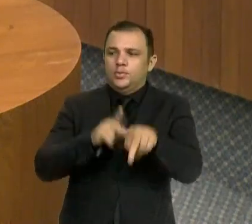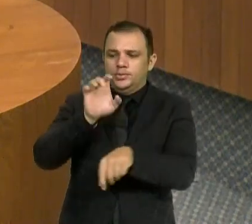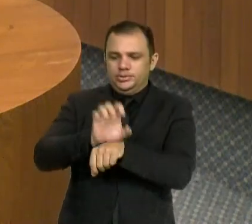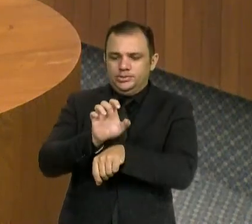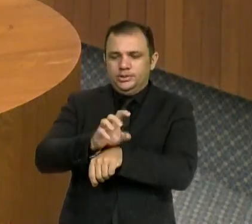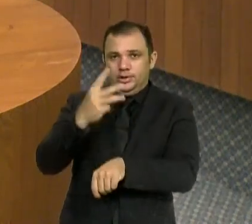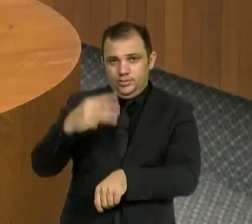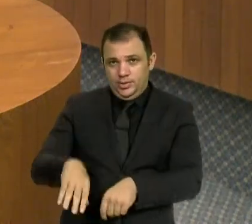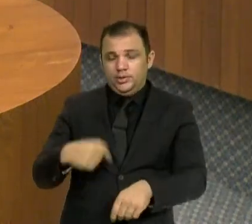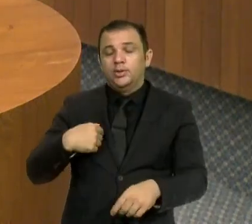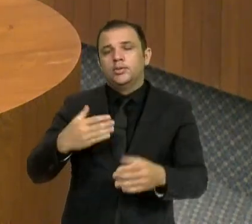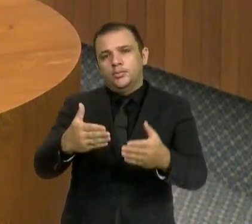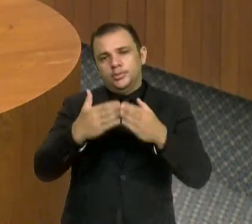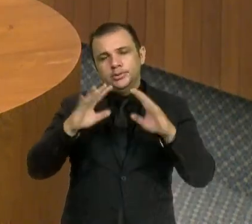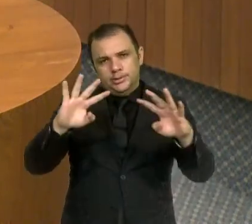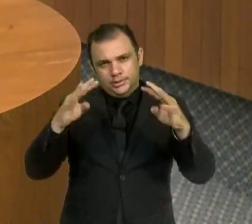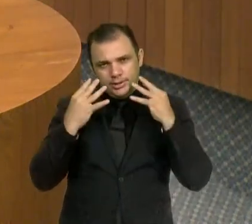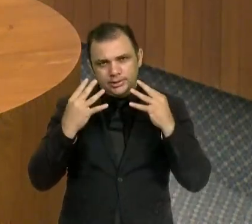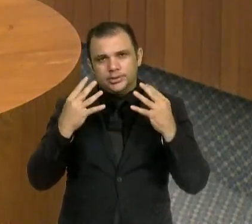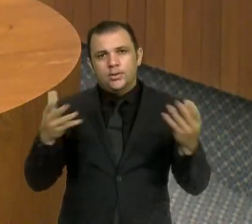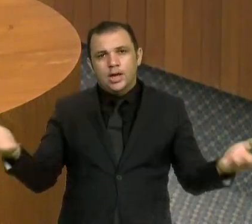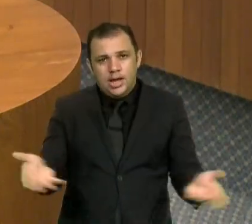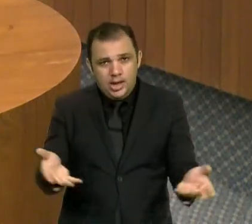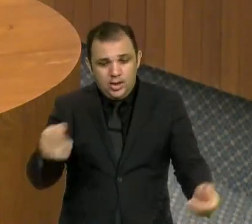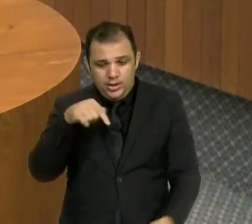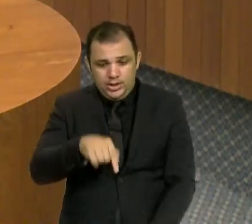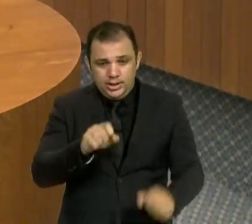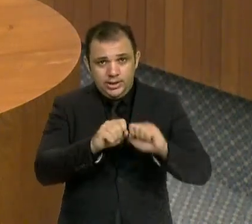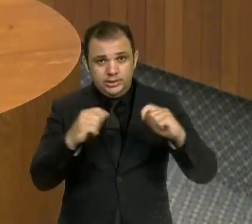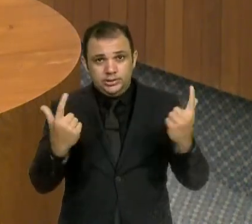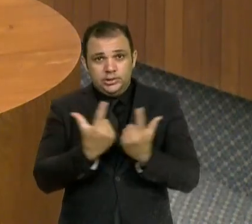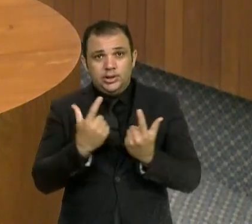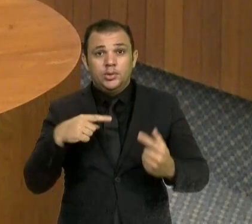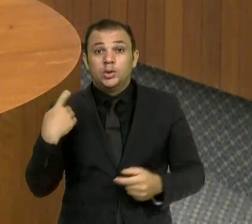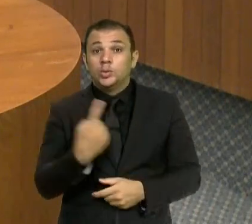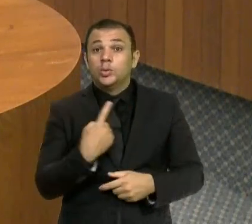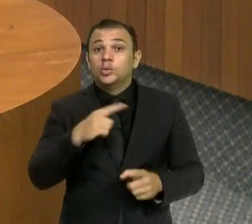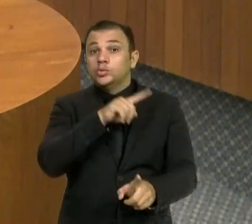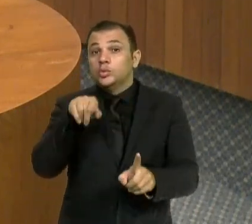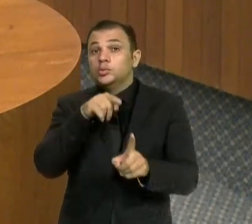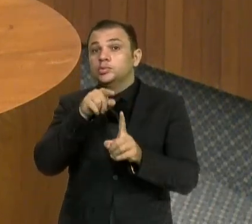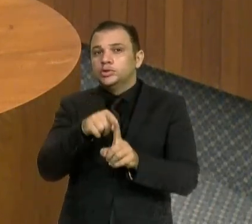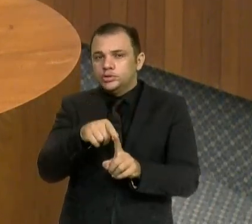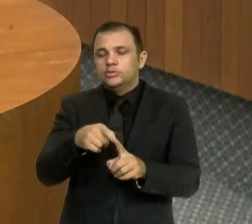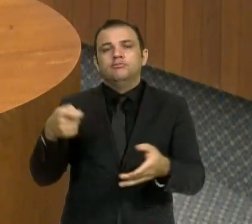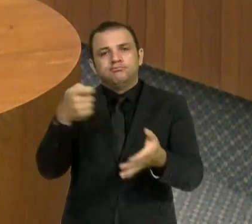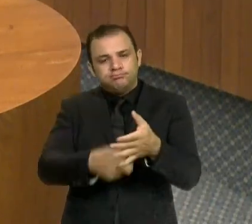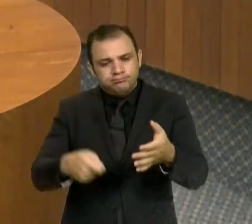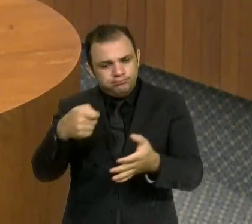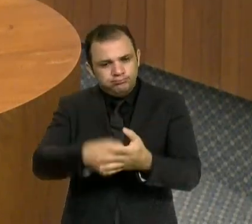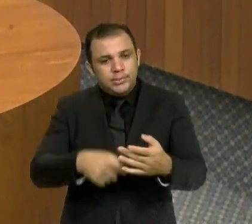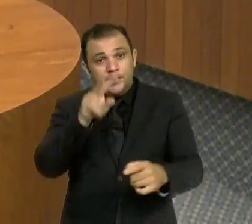momento, para essa casa, para que a gente possa lutar em defesa desse patrimônio dos maranhenses,